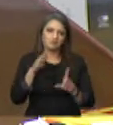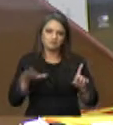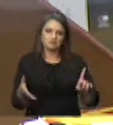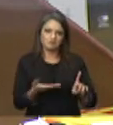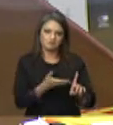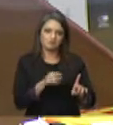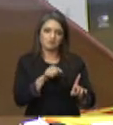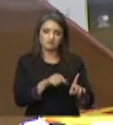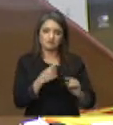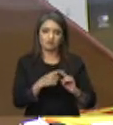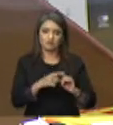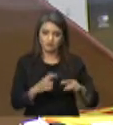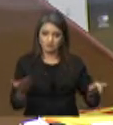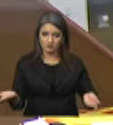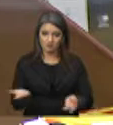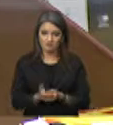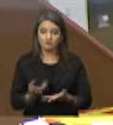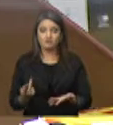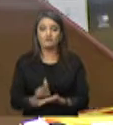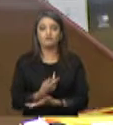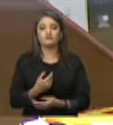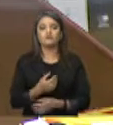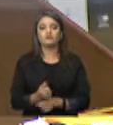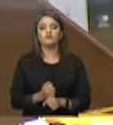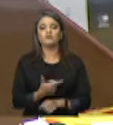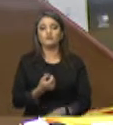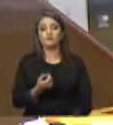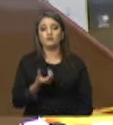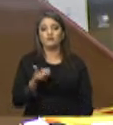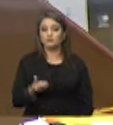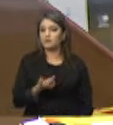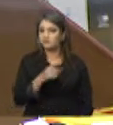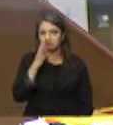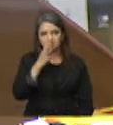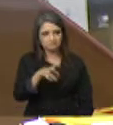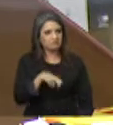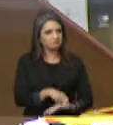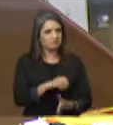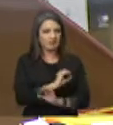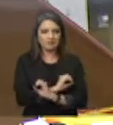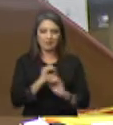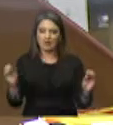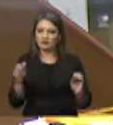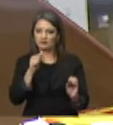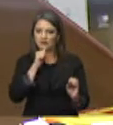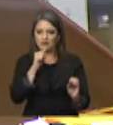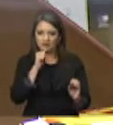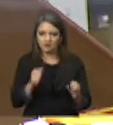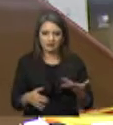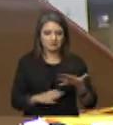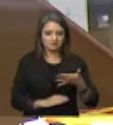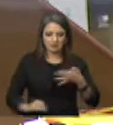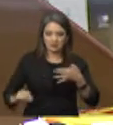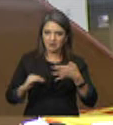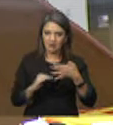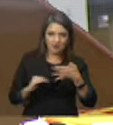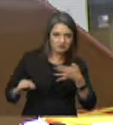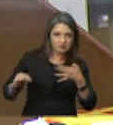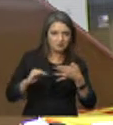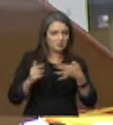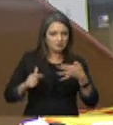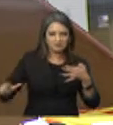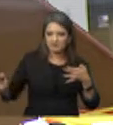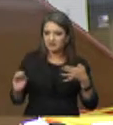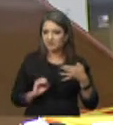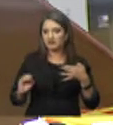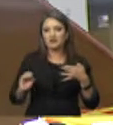e que ação de improbidade foi ajuizada em 2006 e não houve nenhuma condenação e quer em primeiro grau quer em